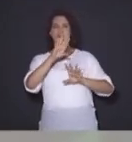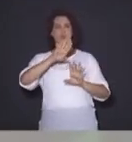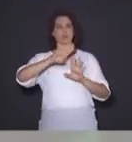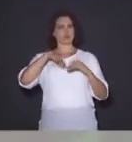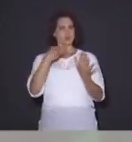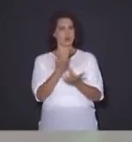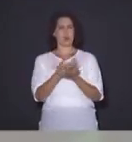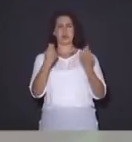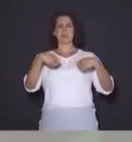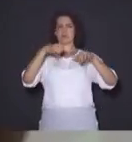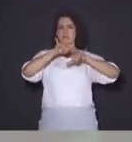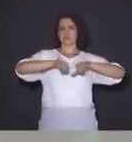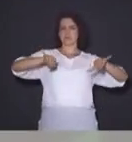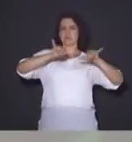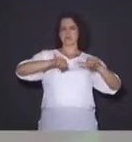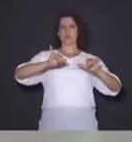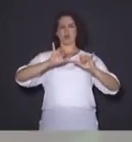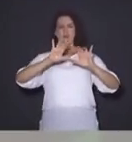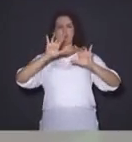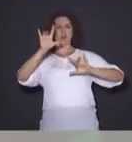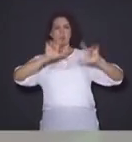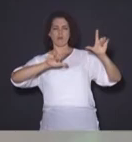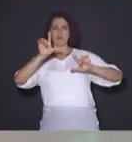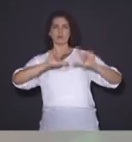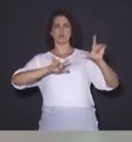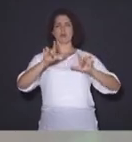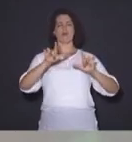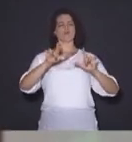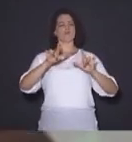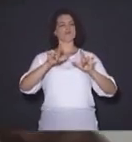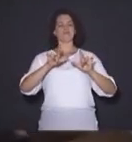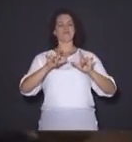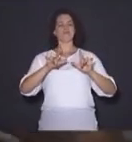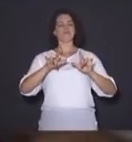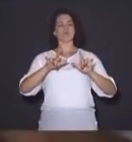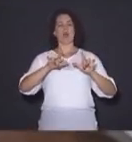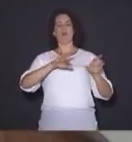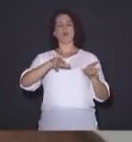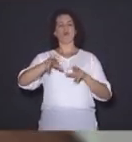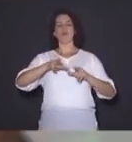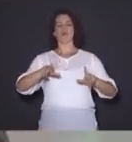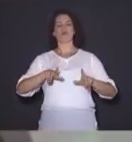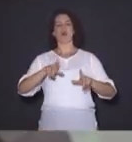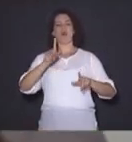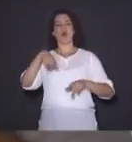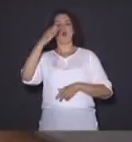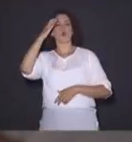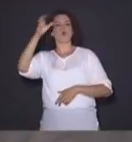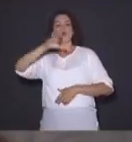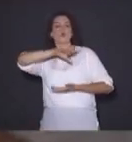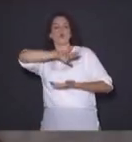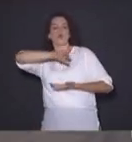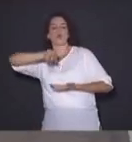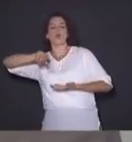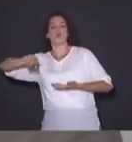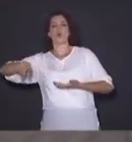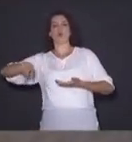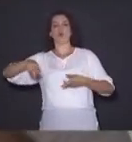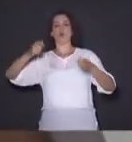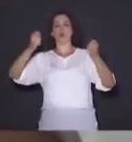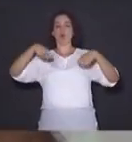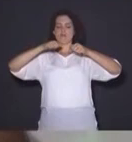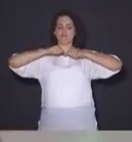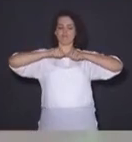passar na televisão que ocupa os meios de comunicação mas nós estamos falando de cultura as culturas que se proliferam